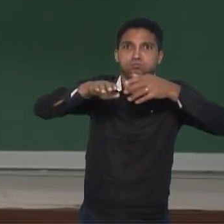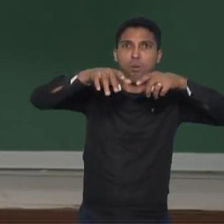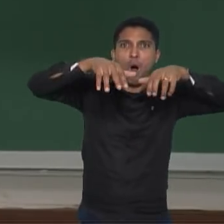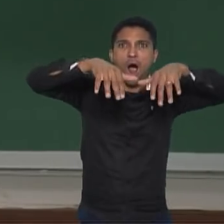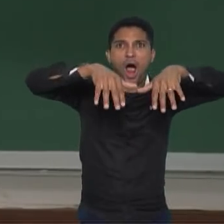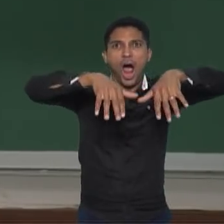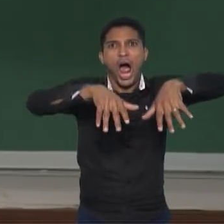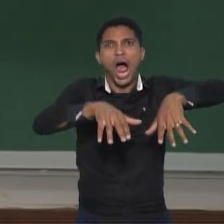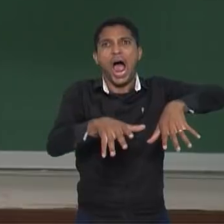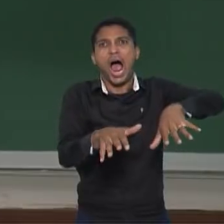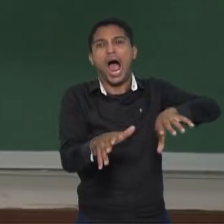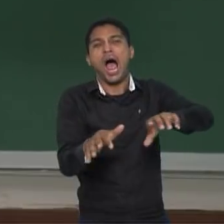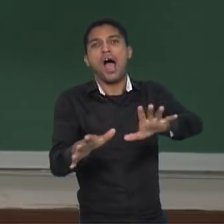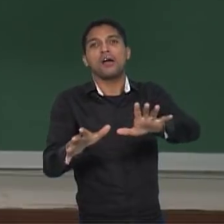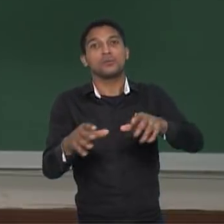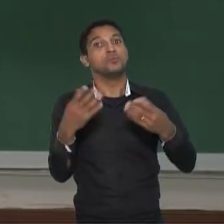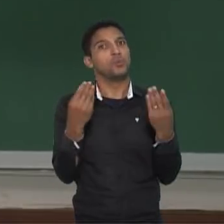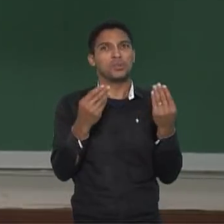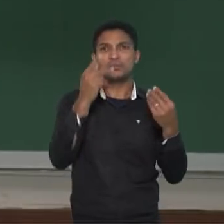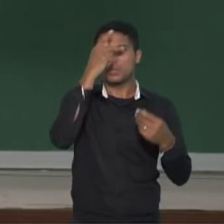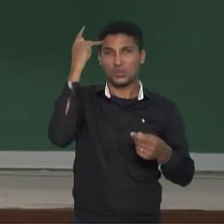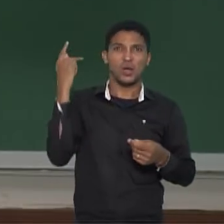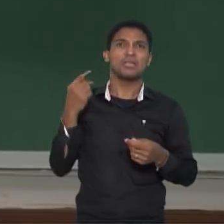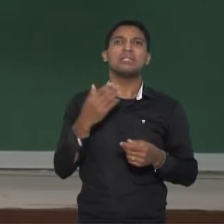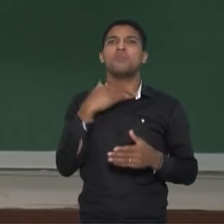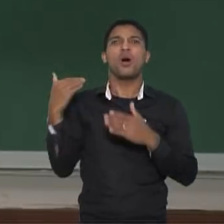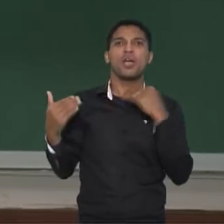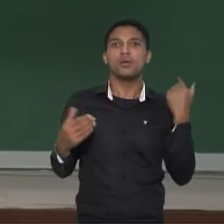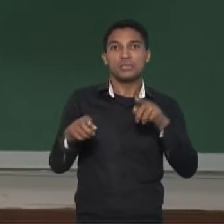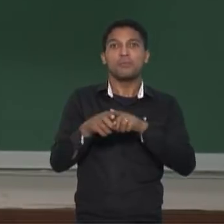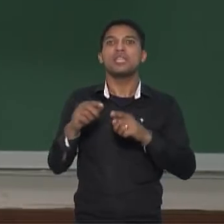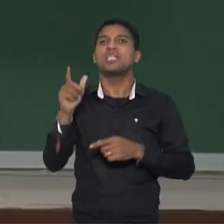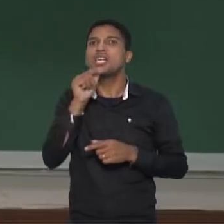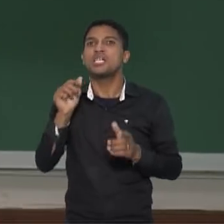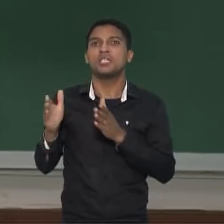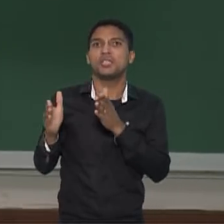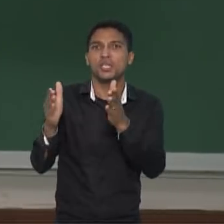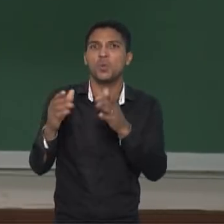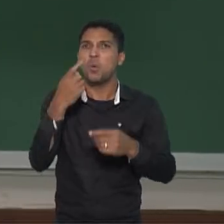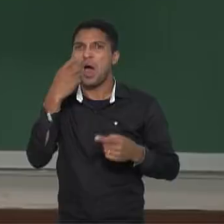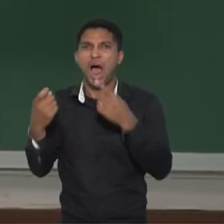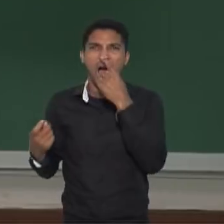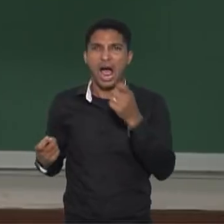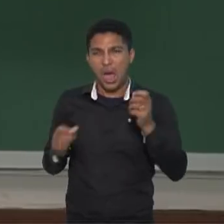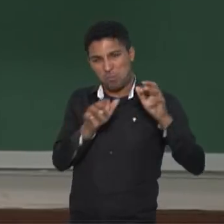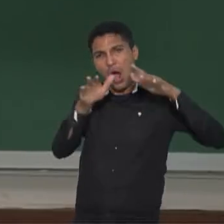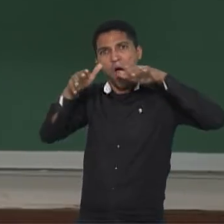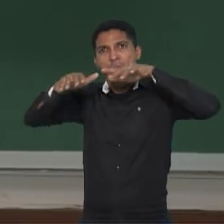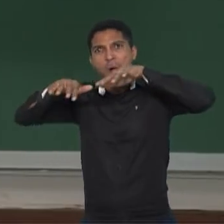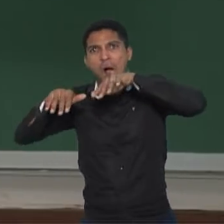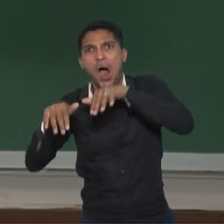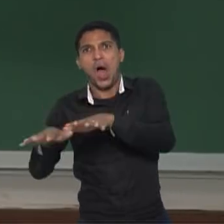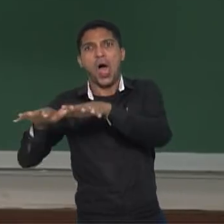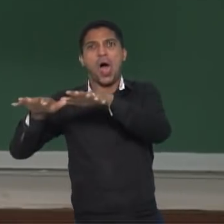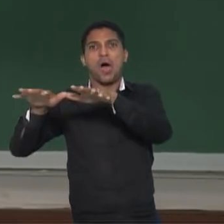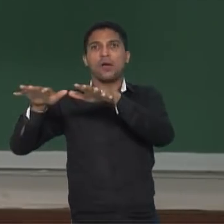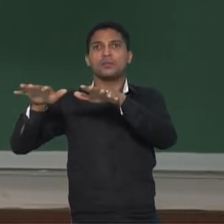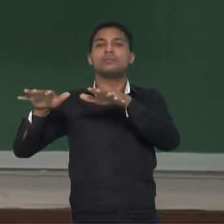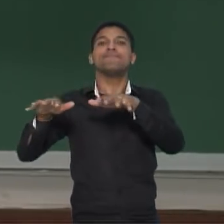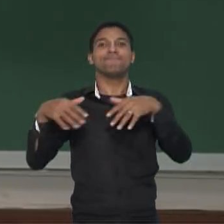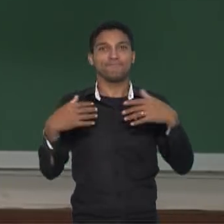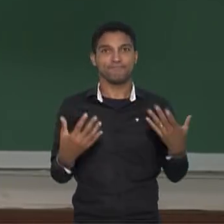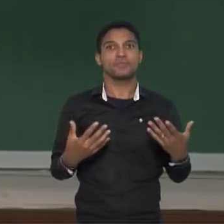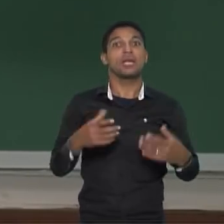muitas mortes e a poluição nos rios. Não vai dar tempo da gente falar muito, né? Mas vocês sabem do que eu tô falando. E é